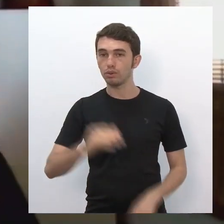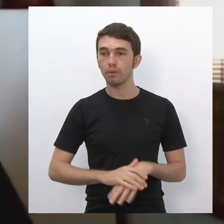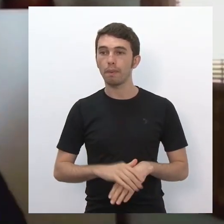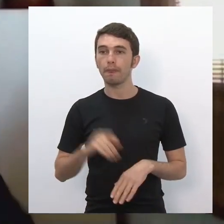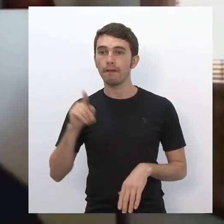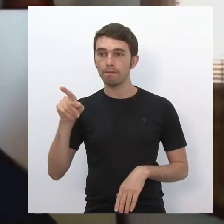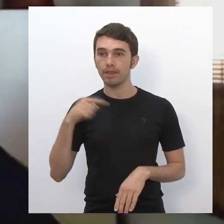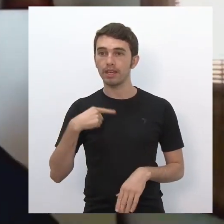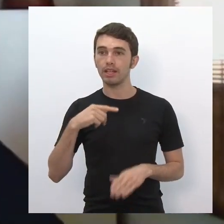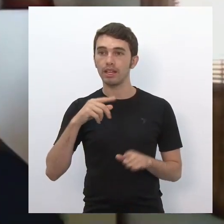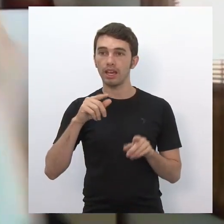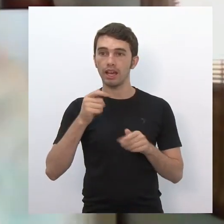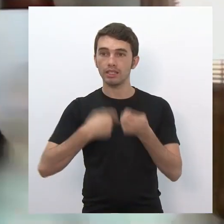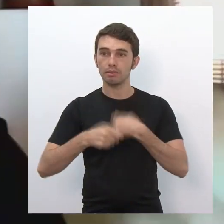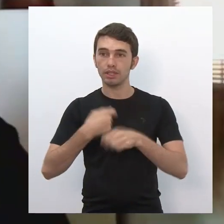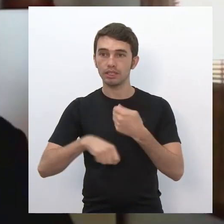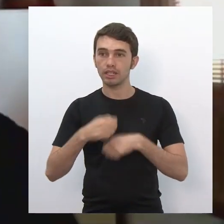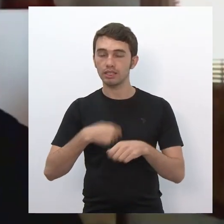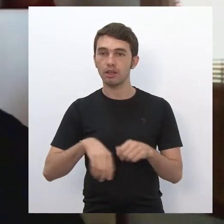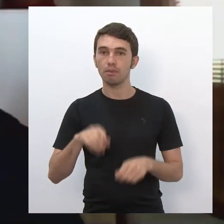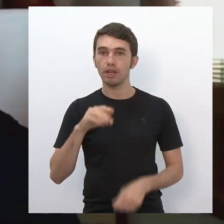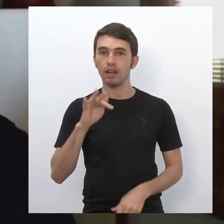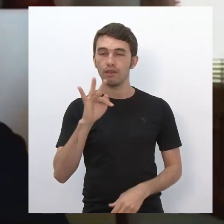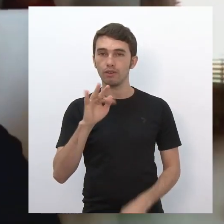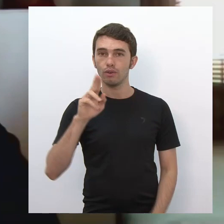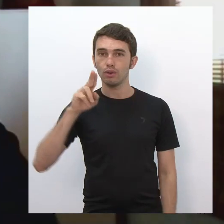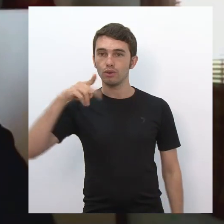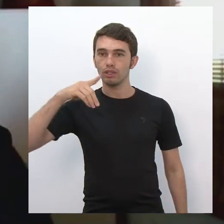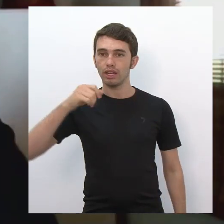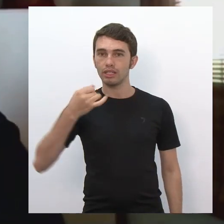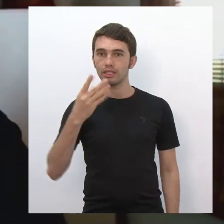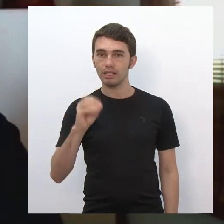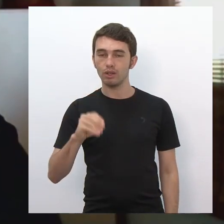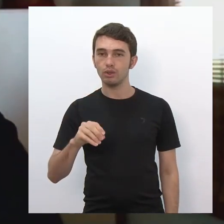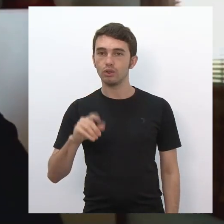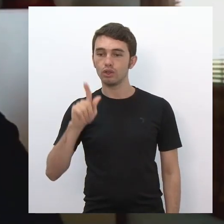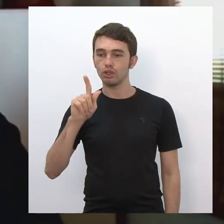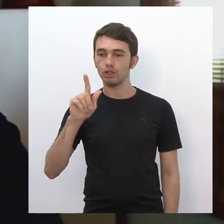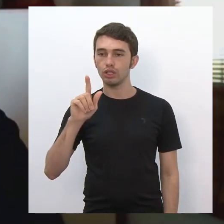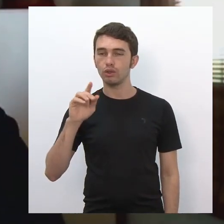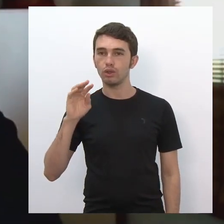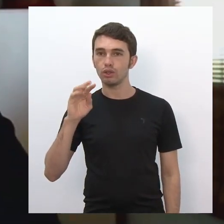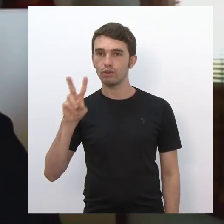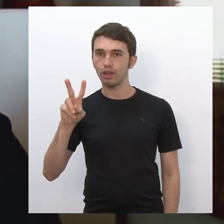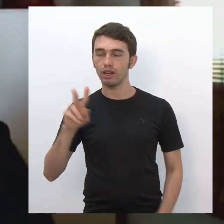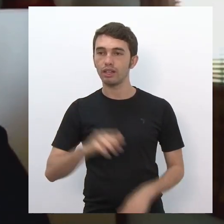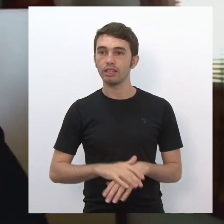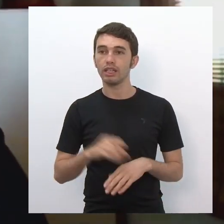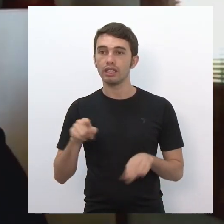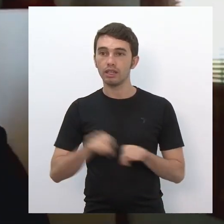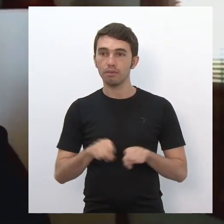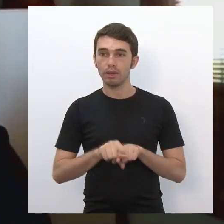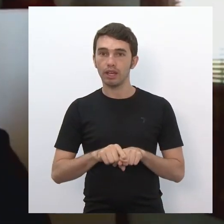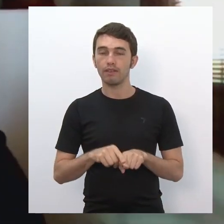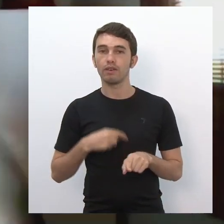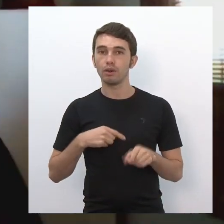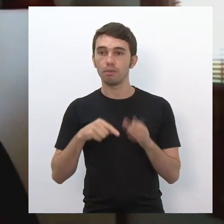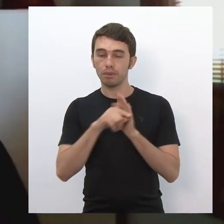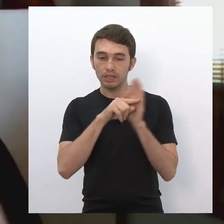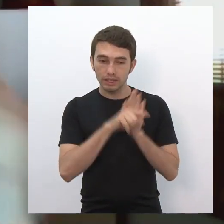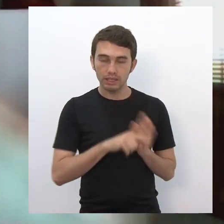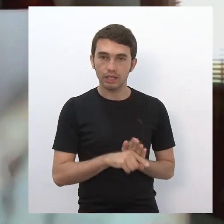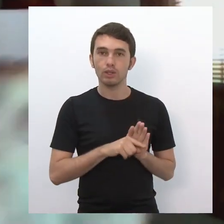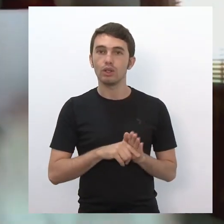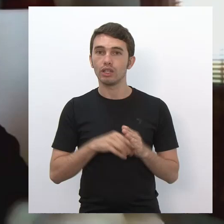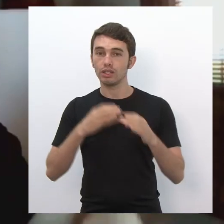é administrador pela Fundação Getúlio Vargas, foi professor de metodologia da pesquisa em comunicação,